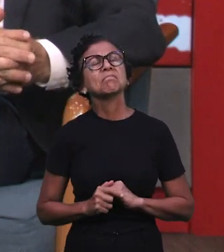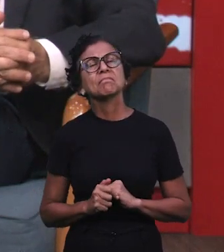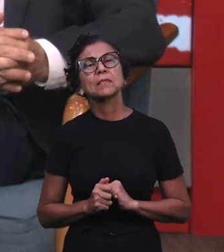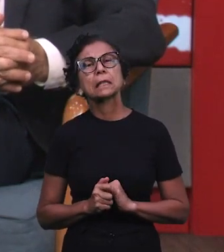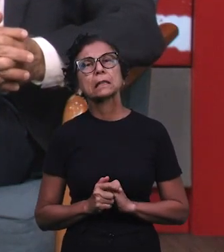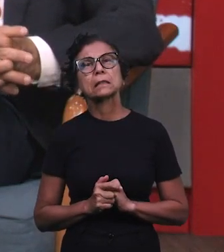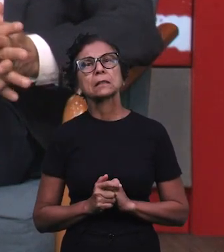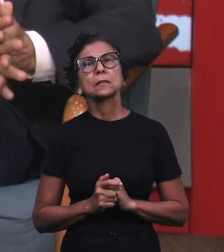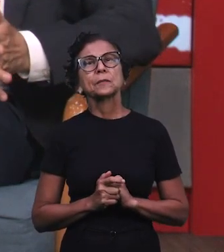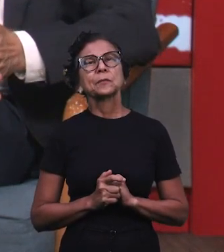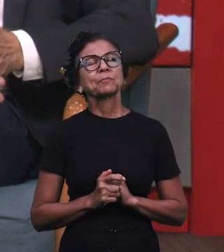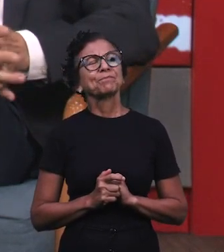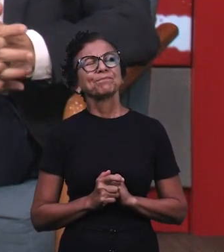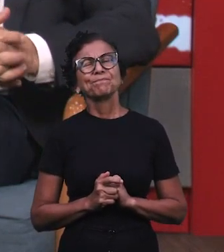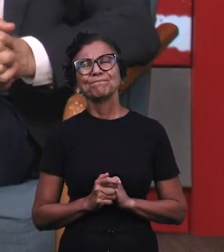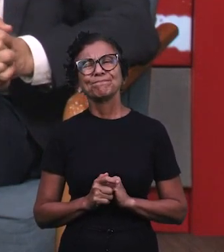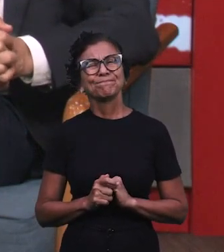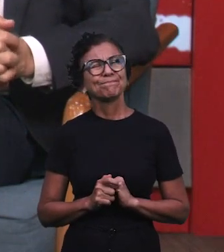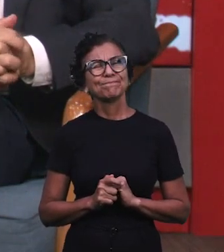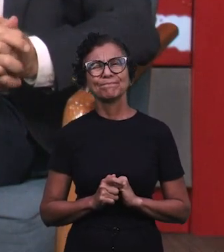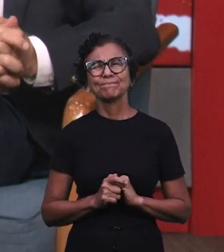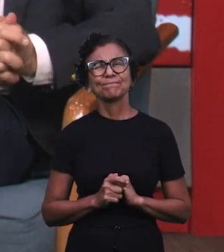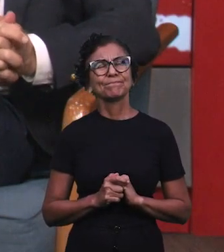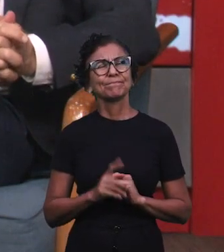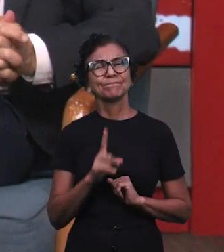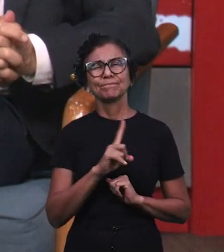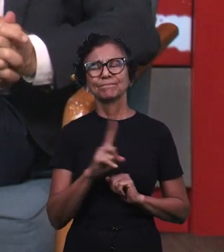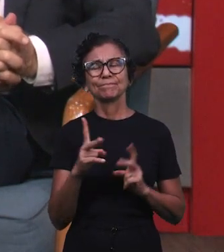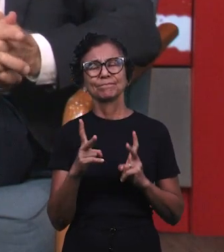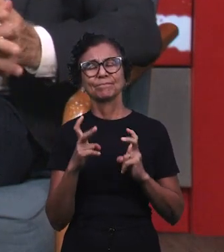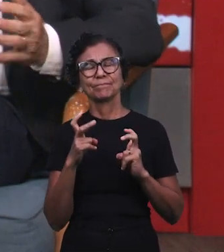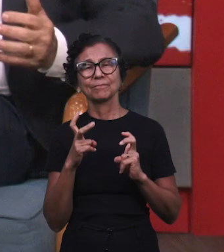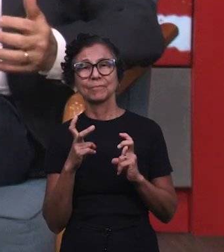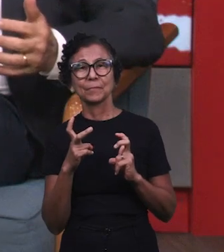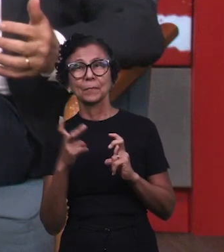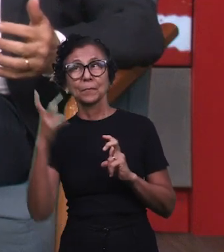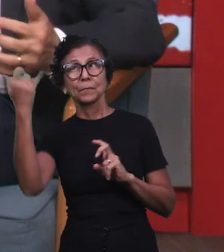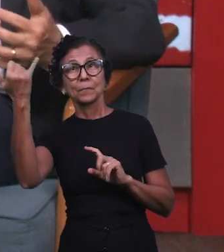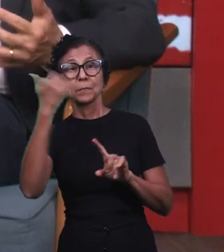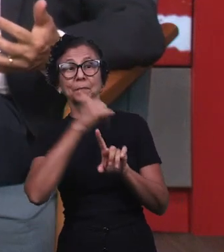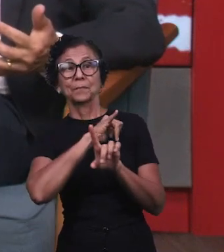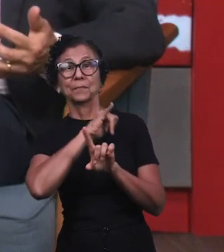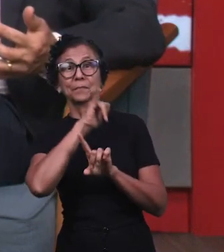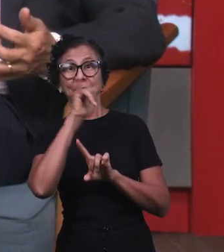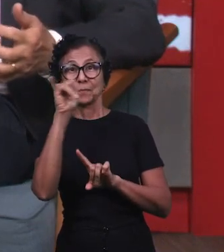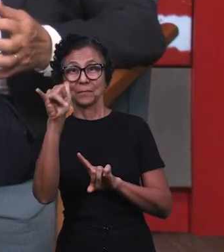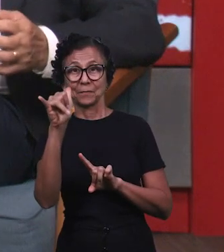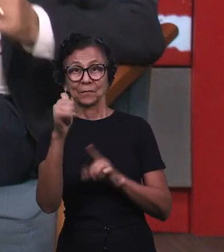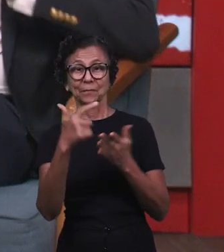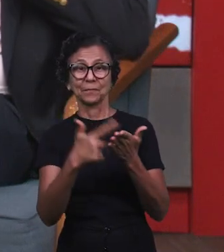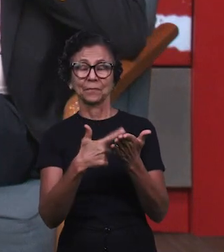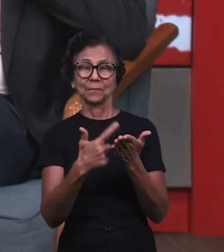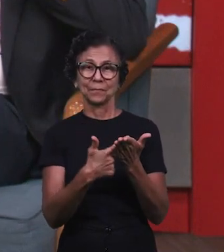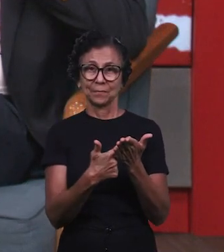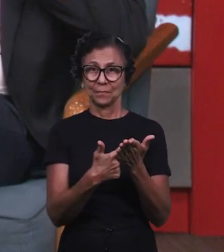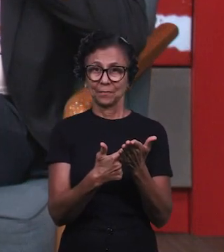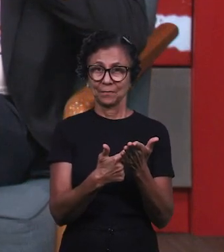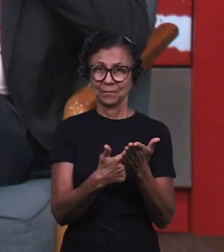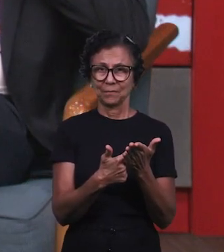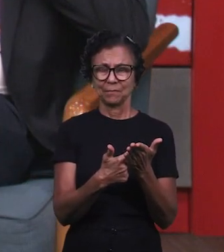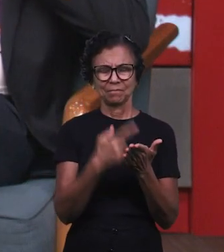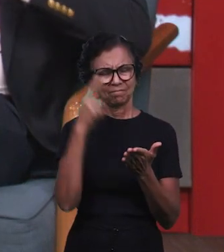longe do conteúdo profético dos evangelhos. Tem-se a impressão de que eles são muito